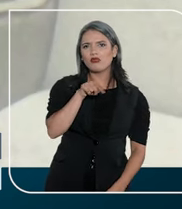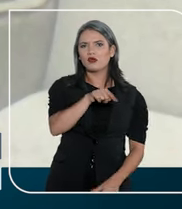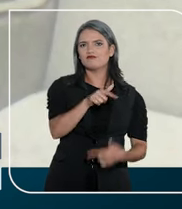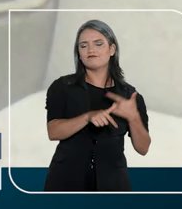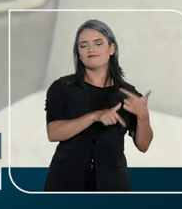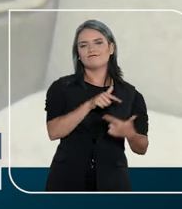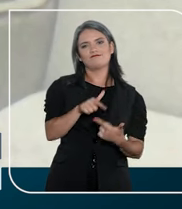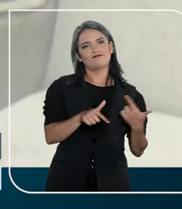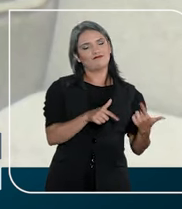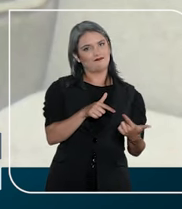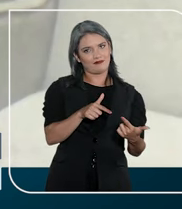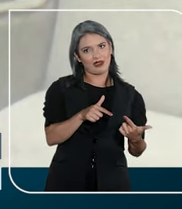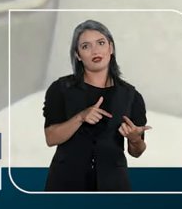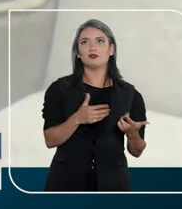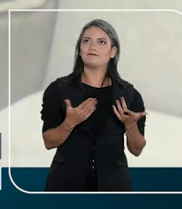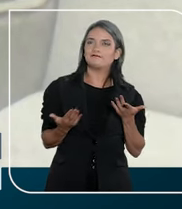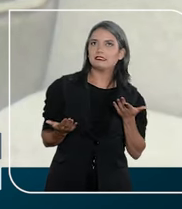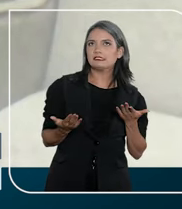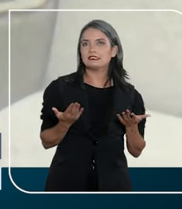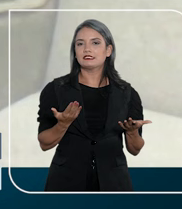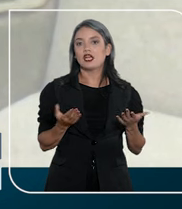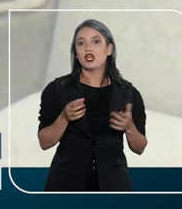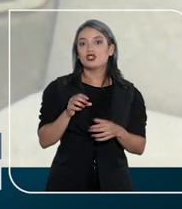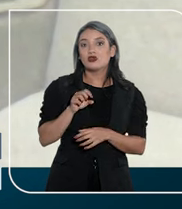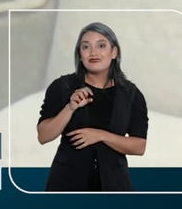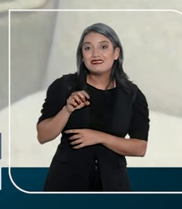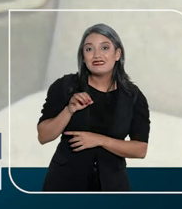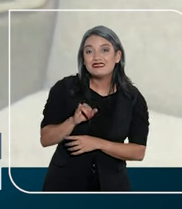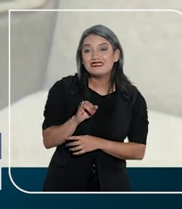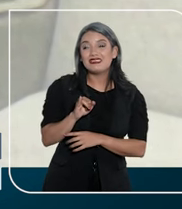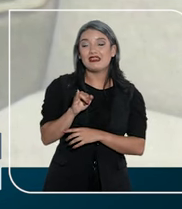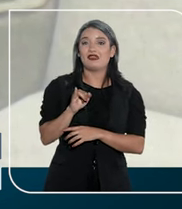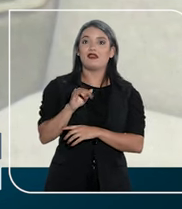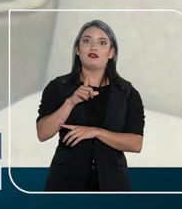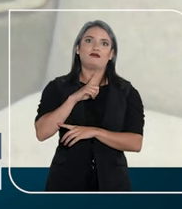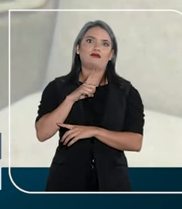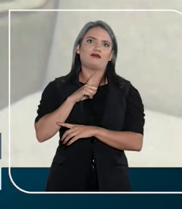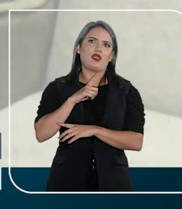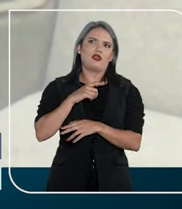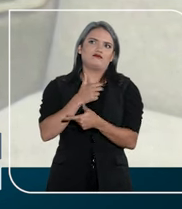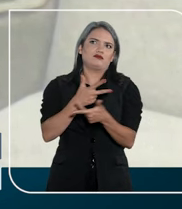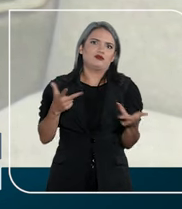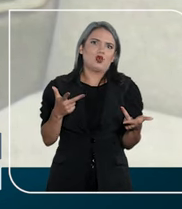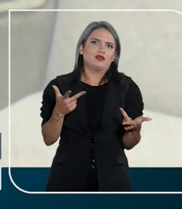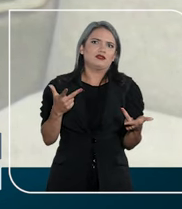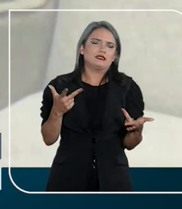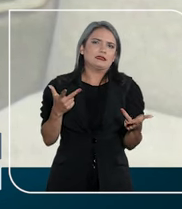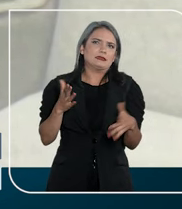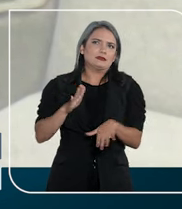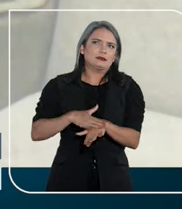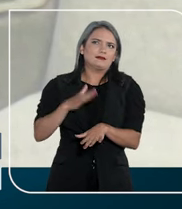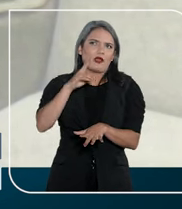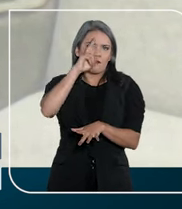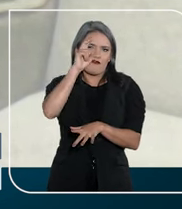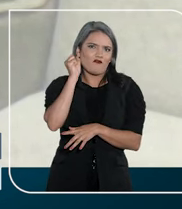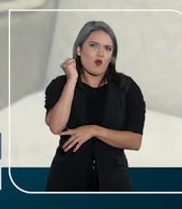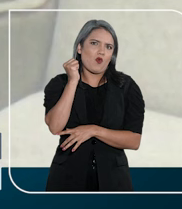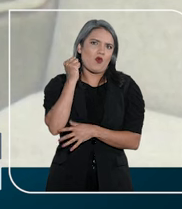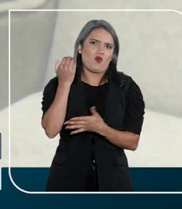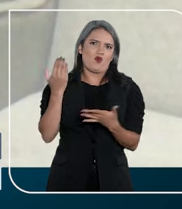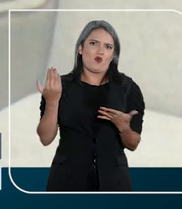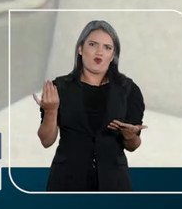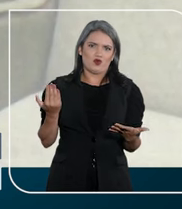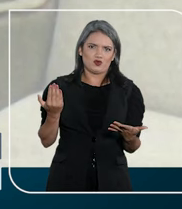a contraindicação em situações realmente, como o Renan disse, onde há um caso de